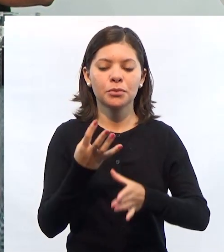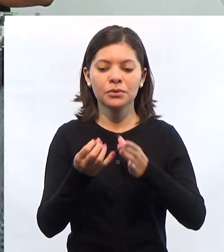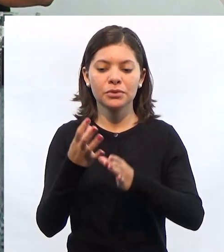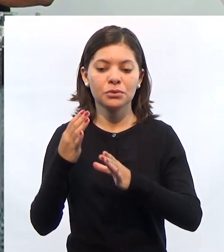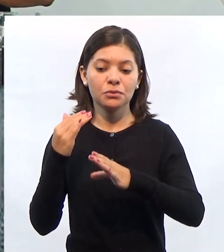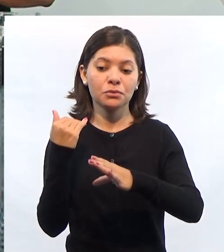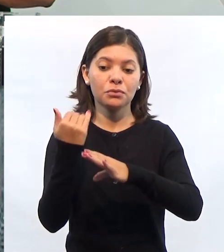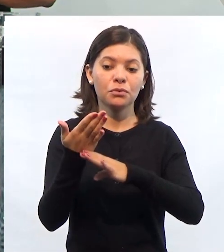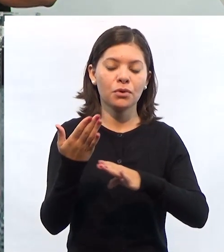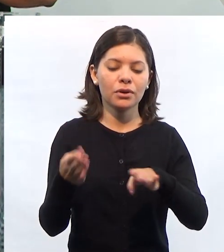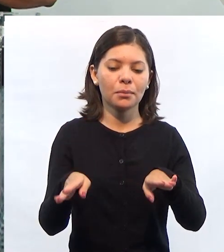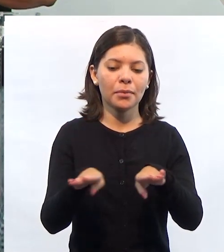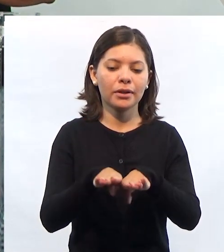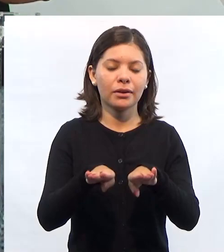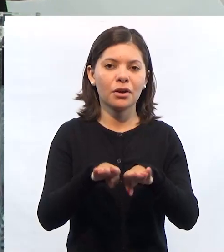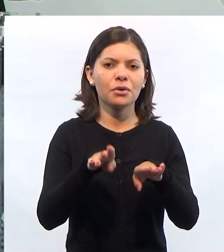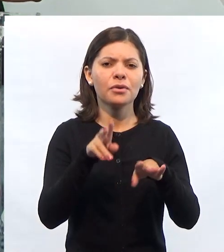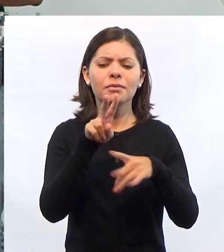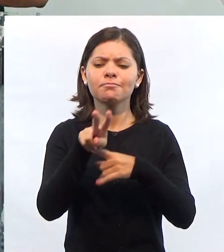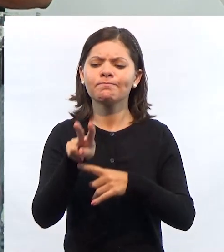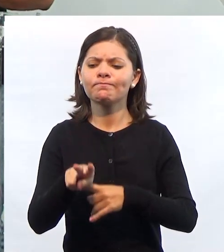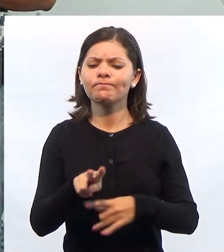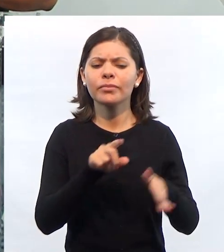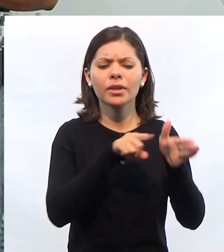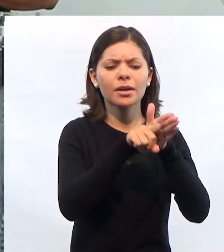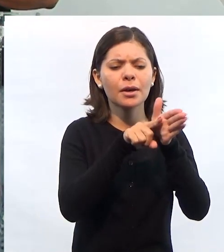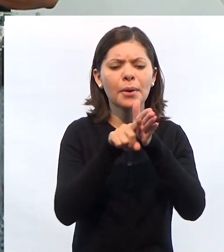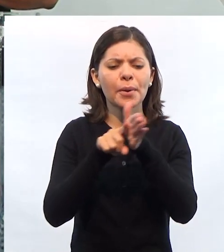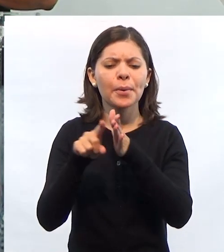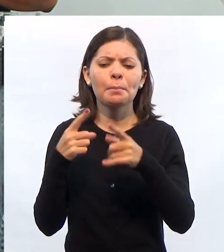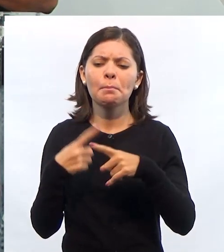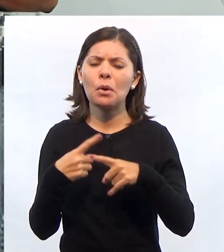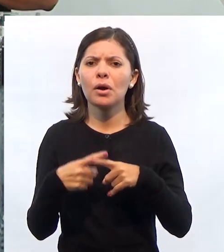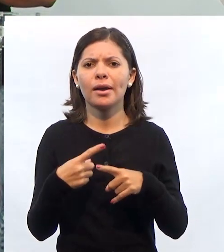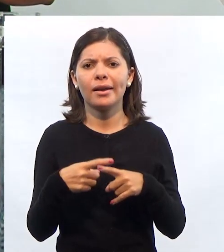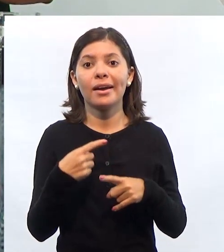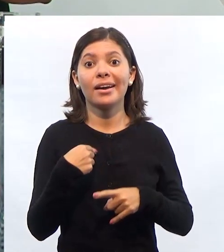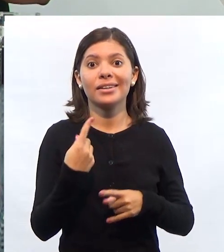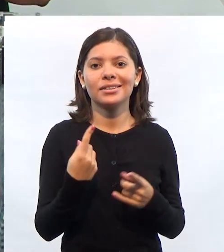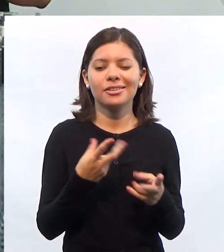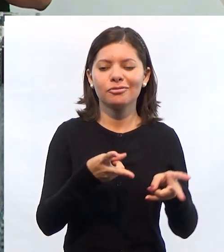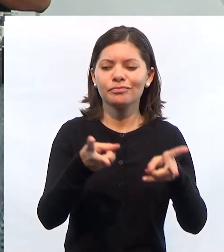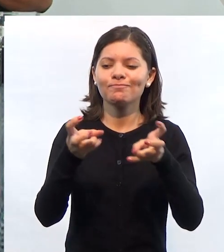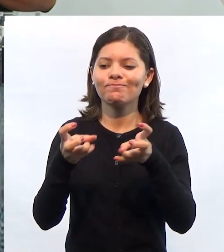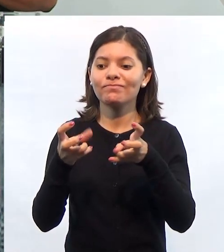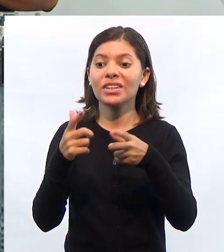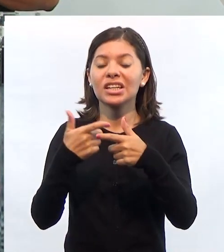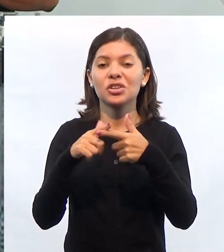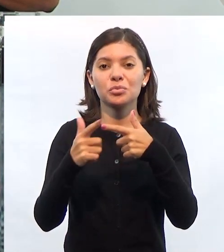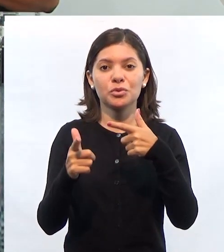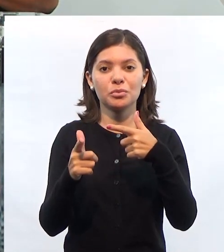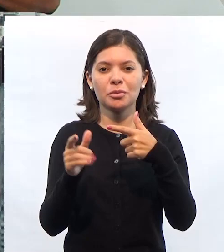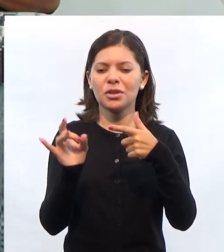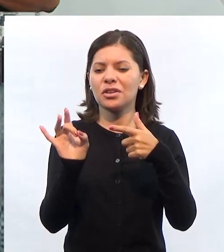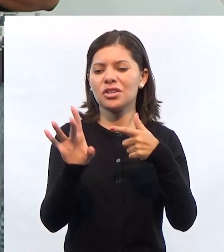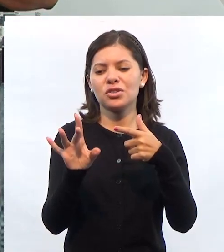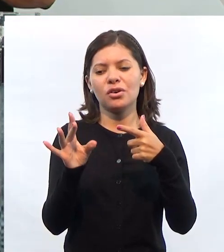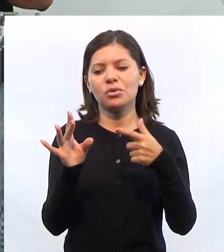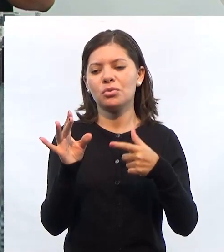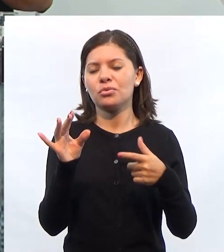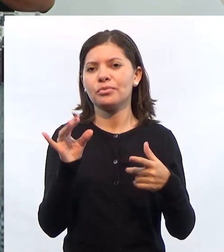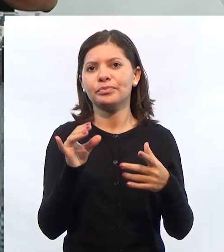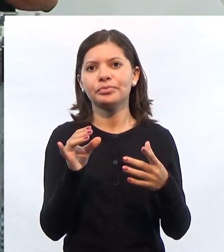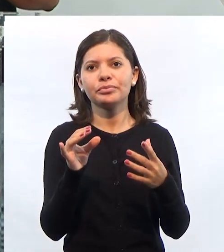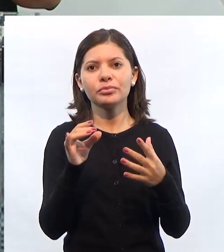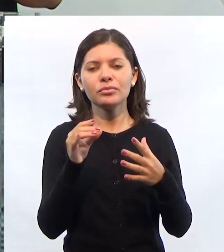produzido fora do padrão ele vai investigar o porquê que está ocorrendo e ele identifica que o problema não é com